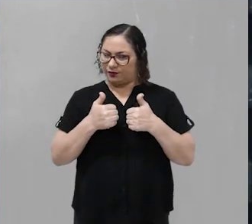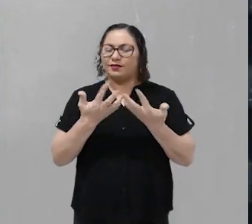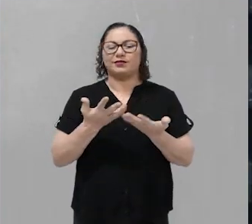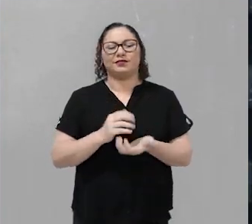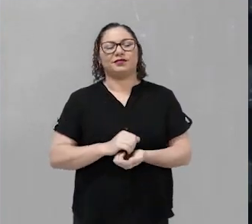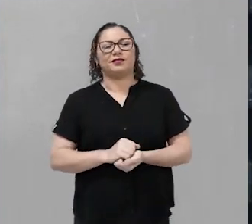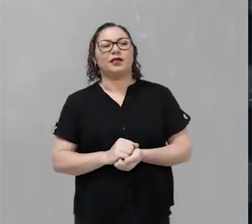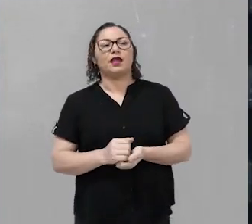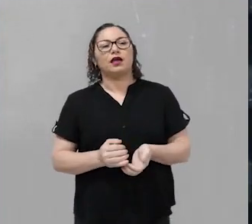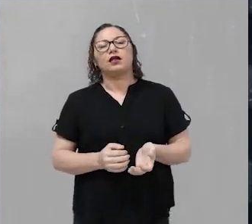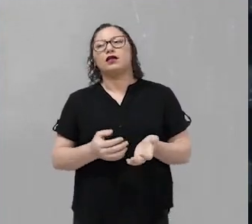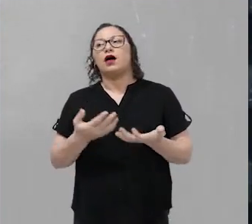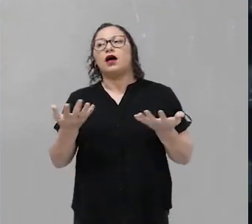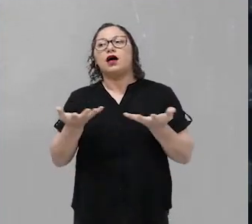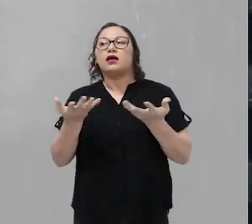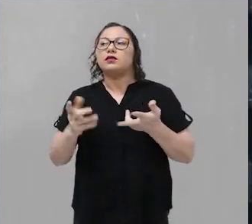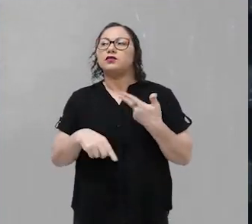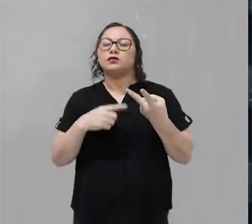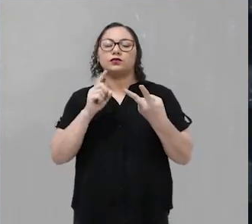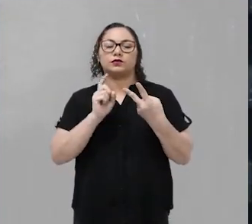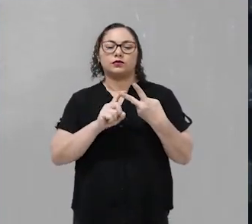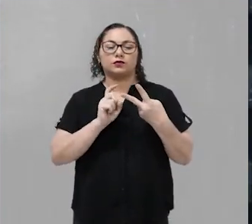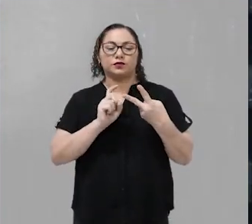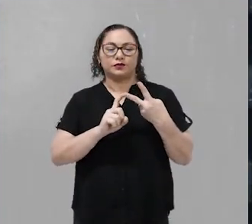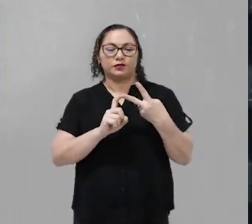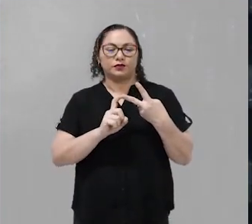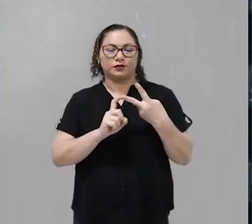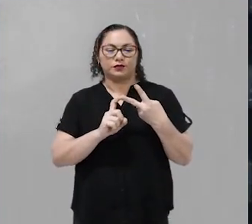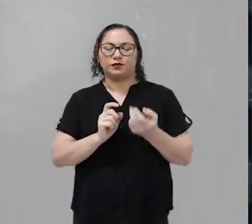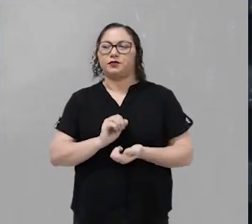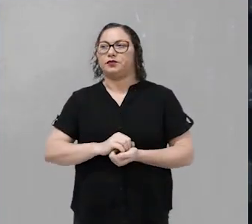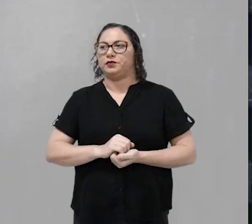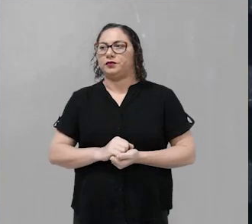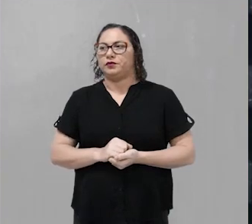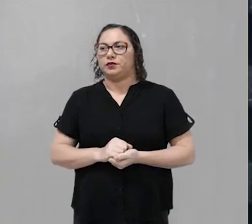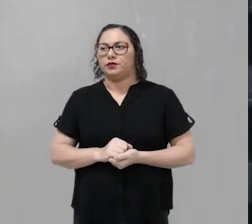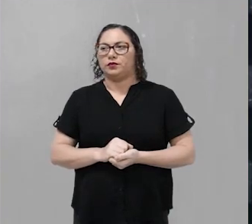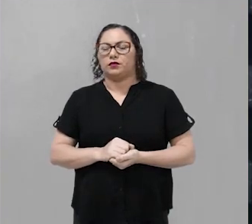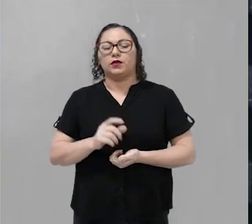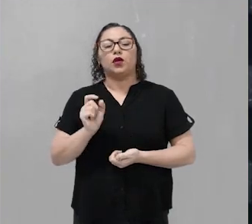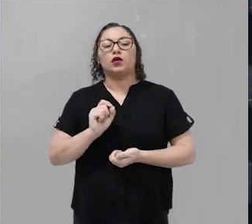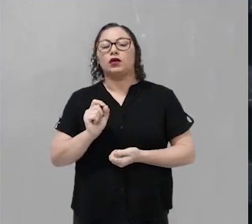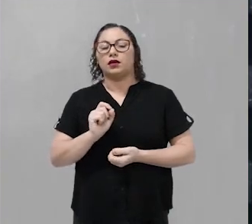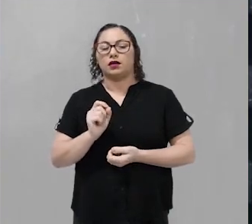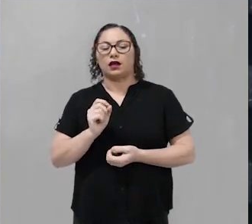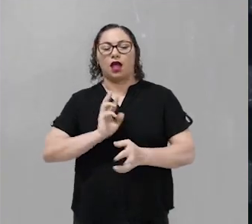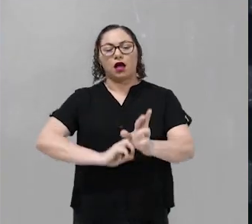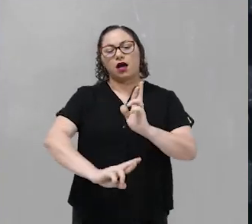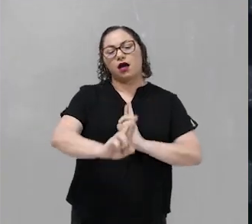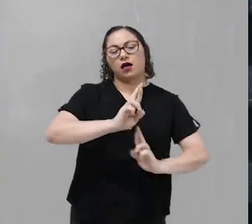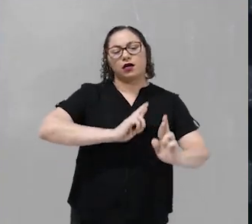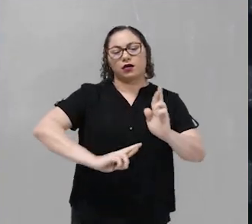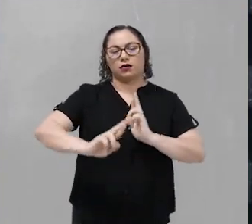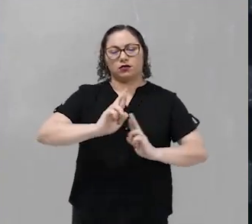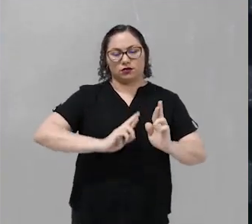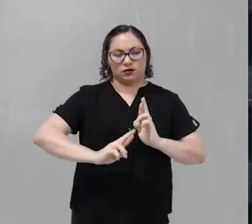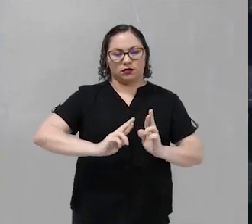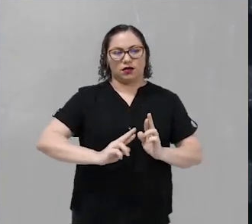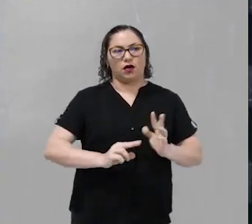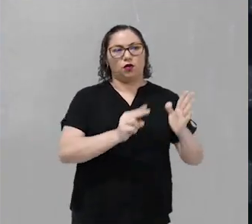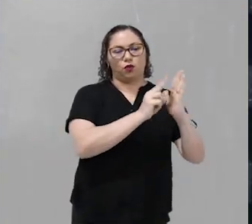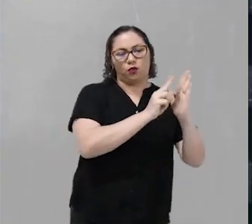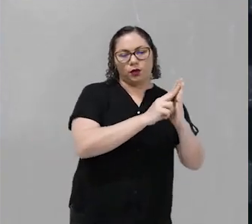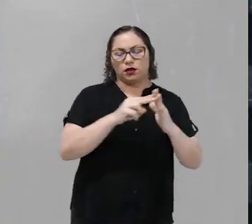Beleza. Vamos então partir para o segundo tópico da aula de hoje, que é exatamente essa relação entre espaço urbano e